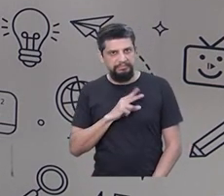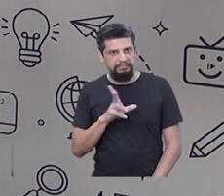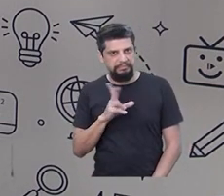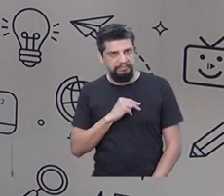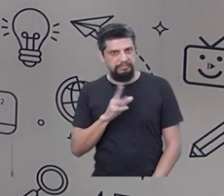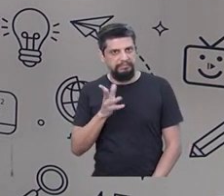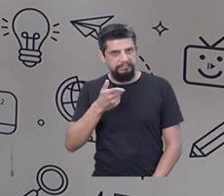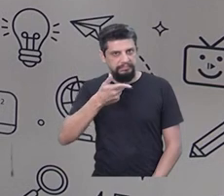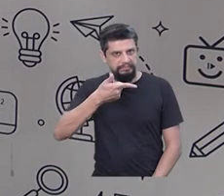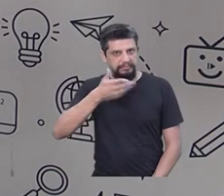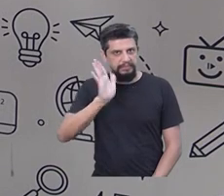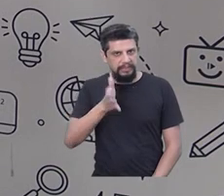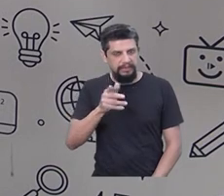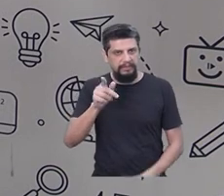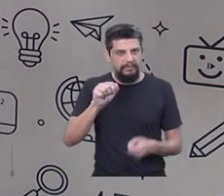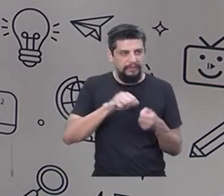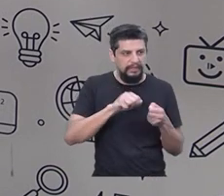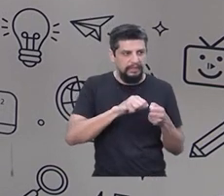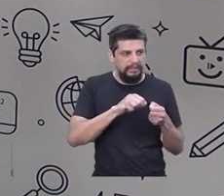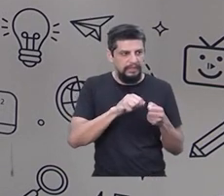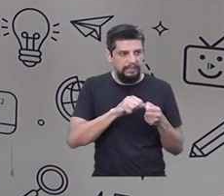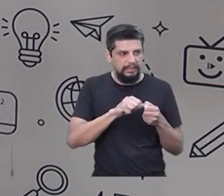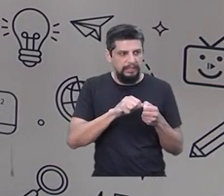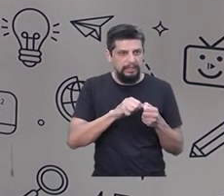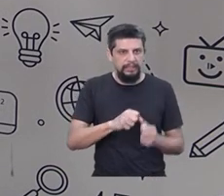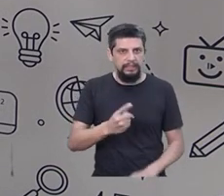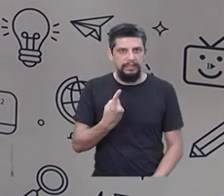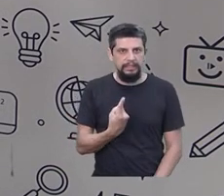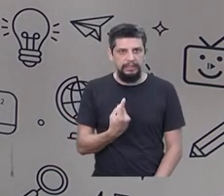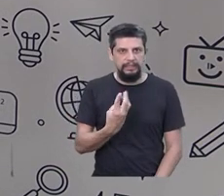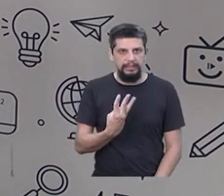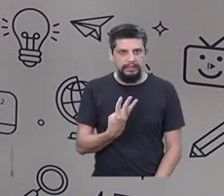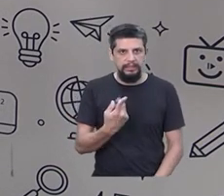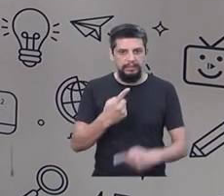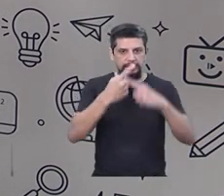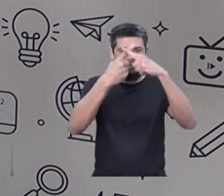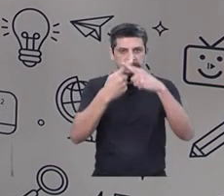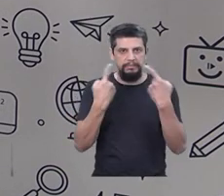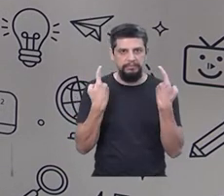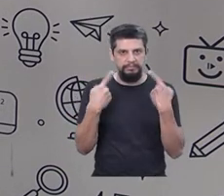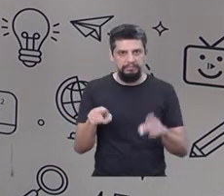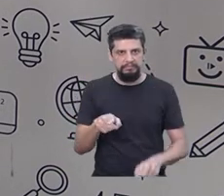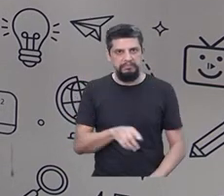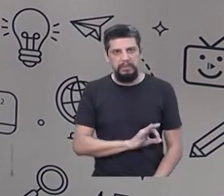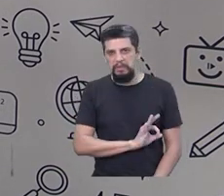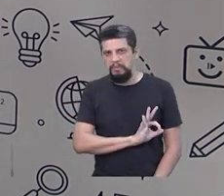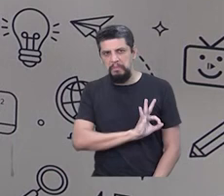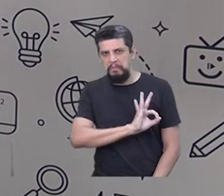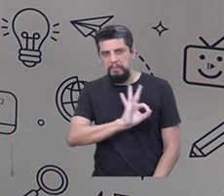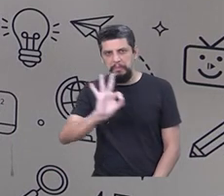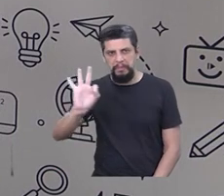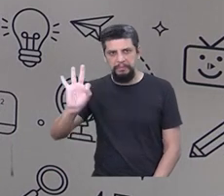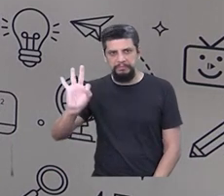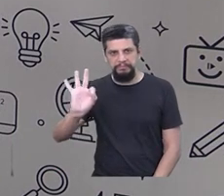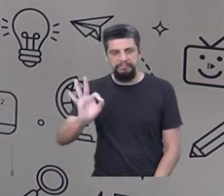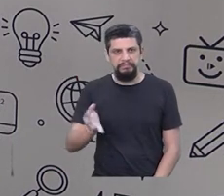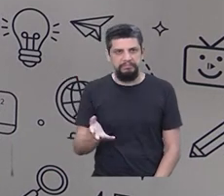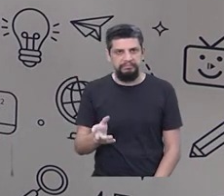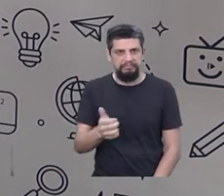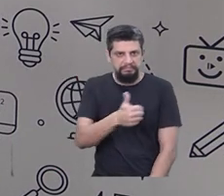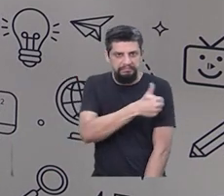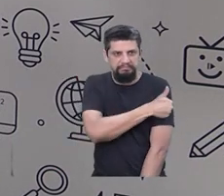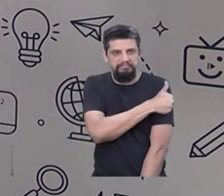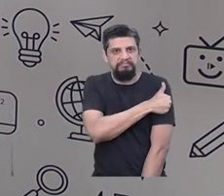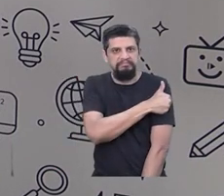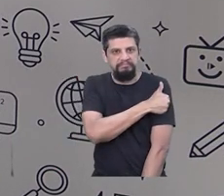Nossa, nós fizemos, olha só! 13 desafios! Nós fomos muito bem